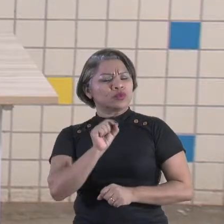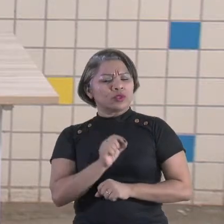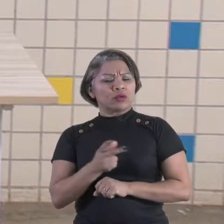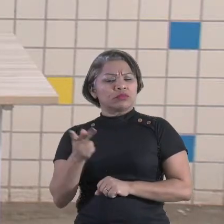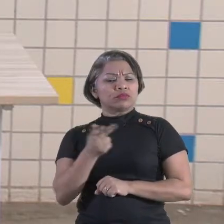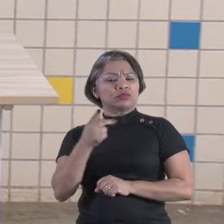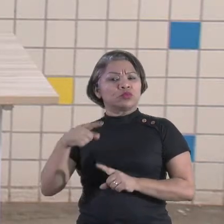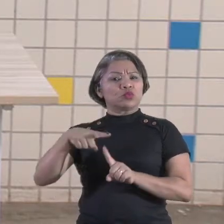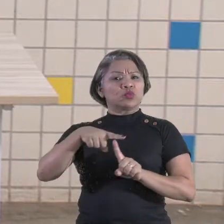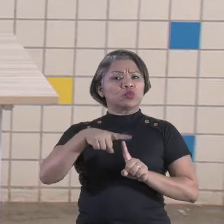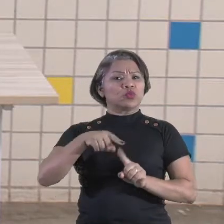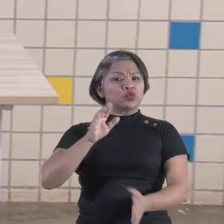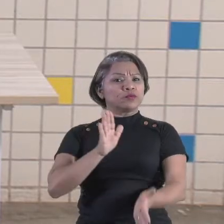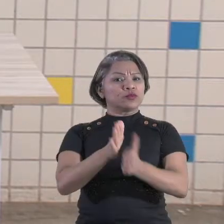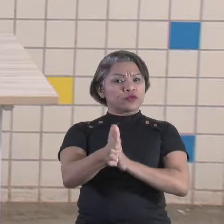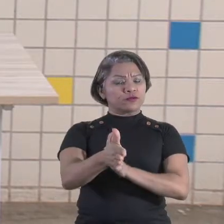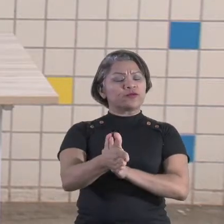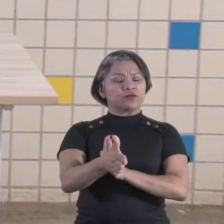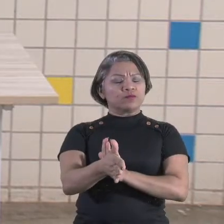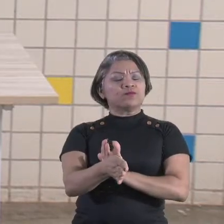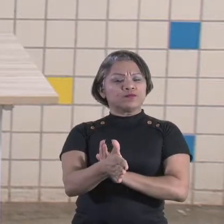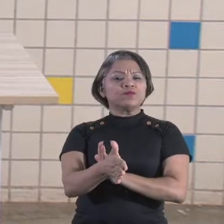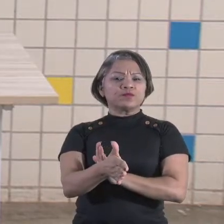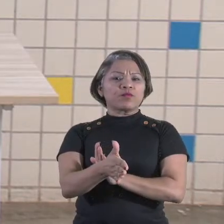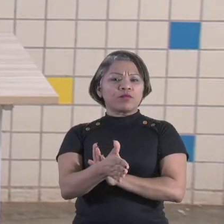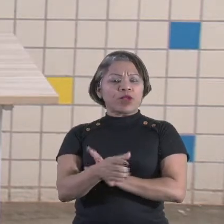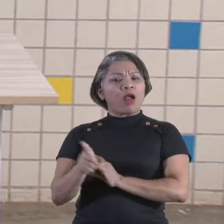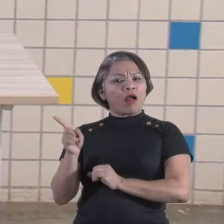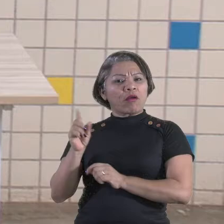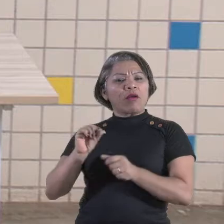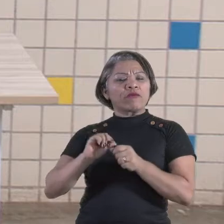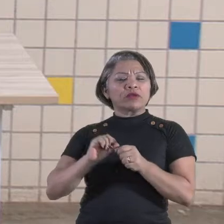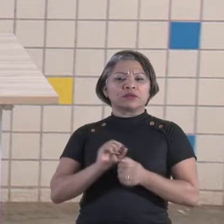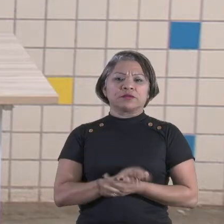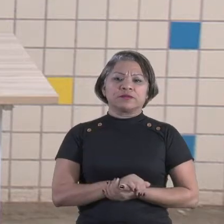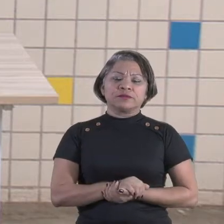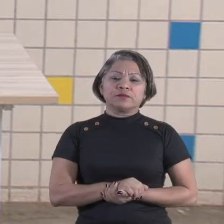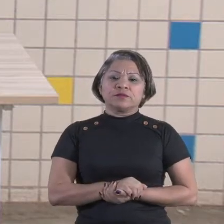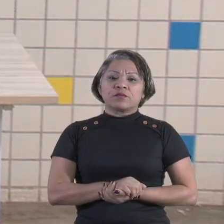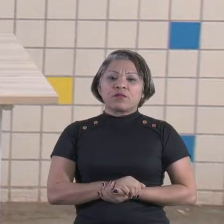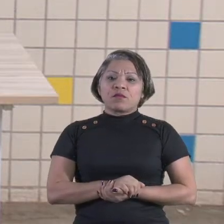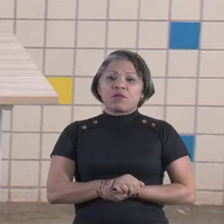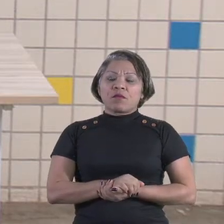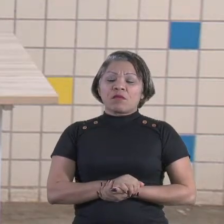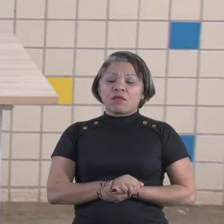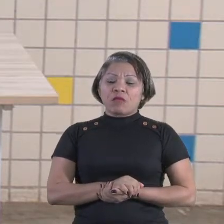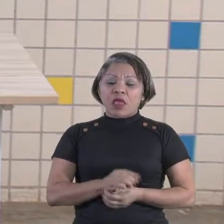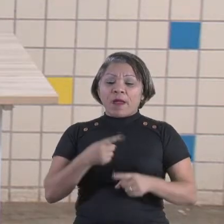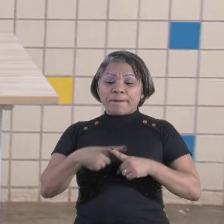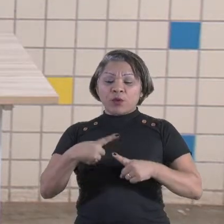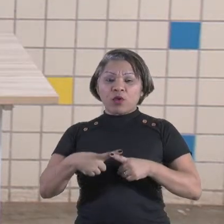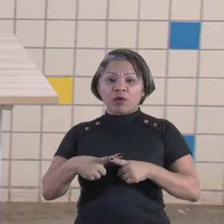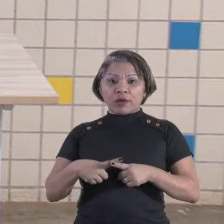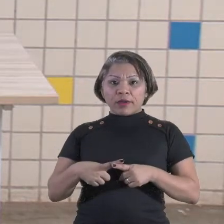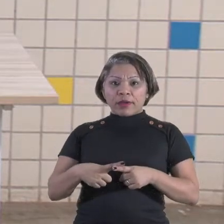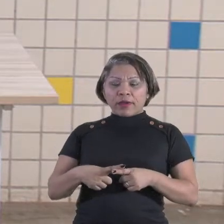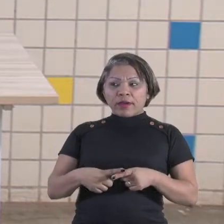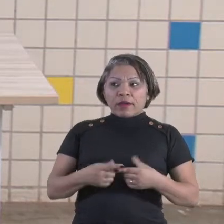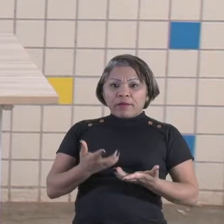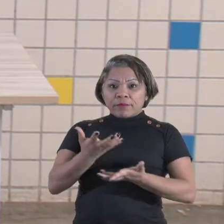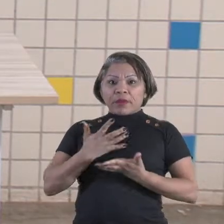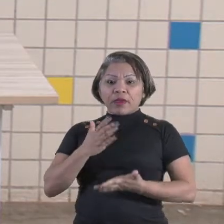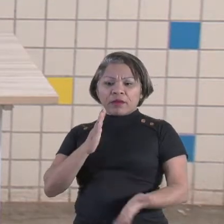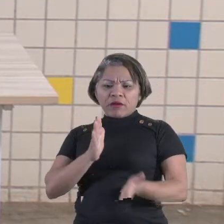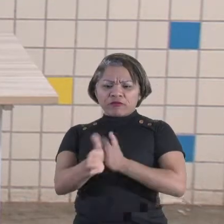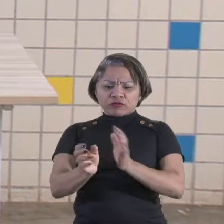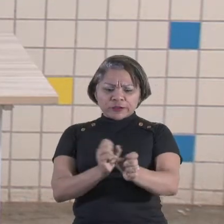fuga com que eles agiam para tentar se libertar dessa escravidão. Nós temos